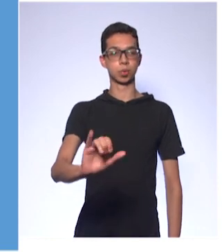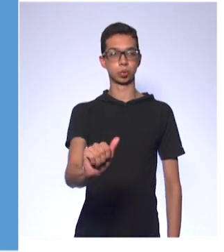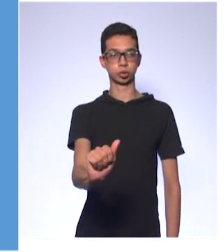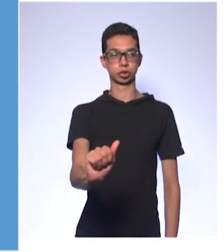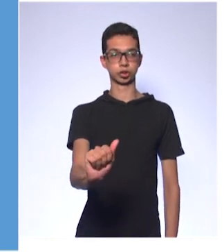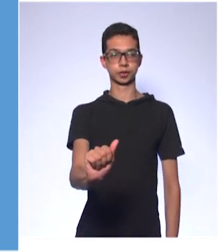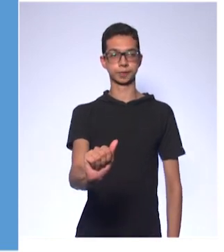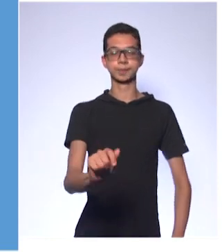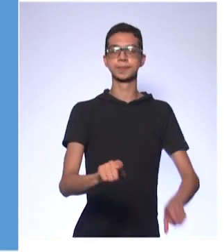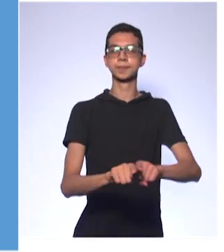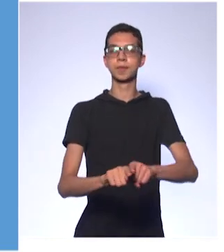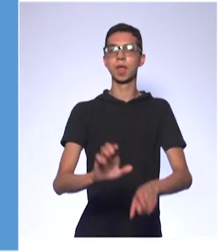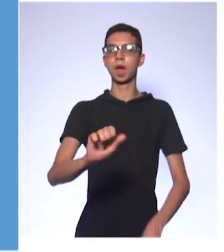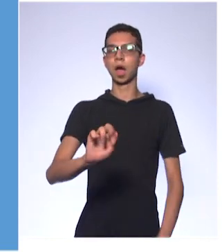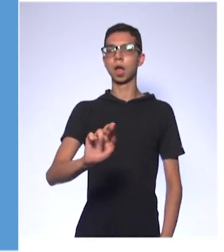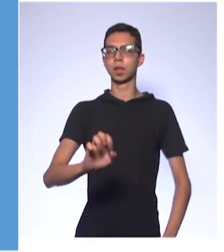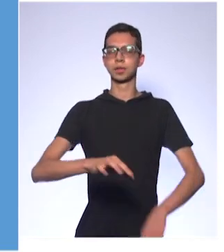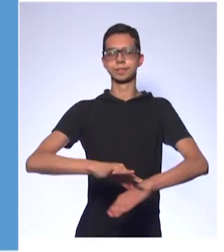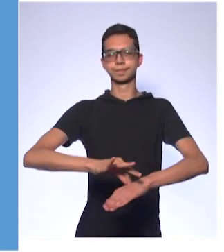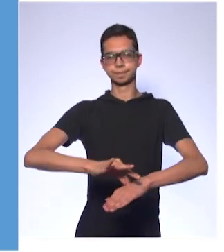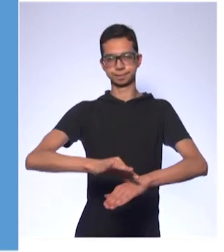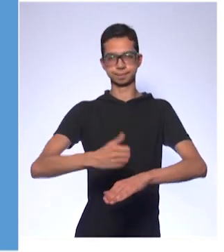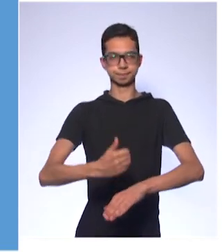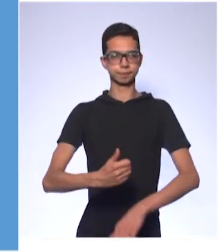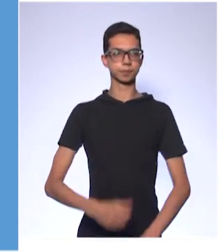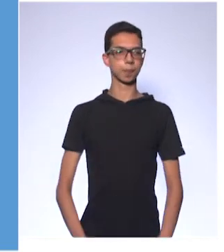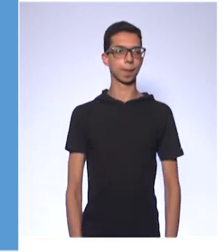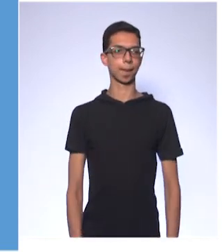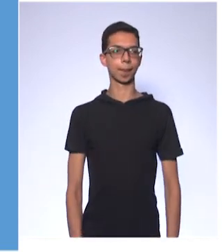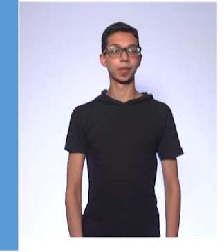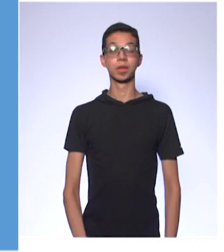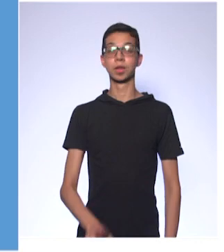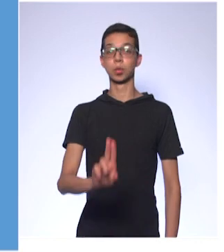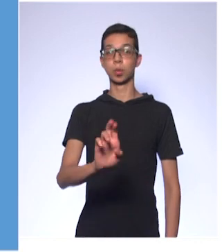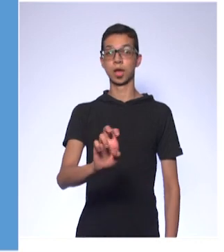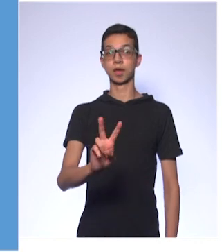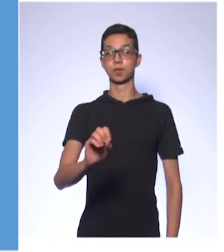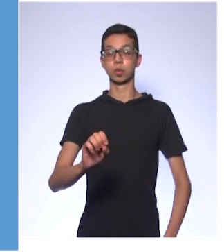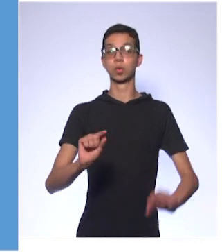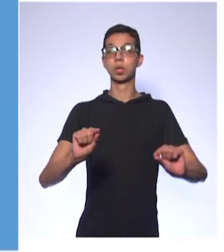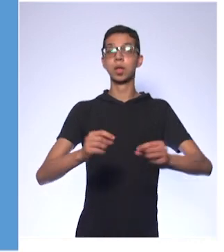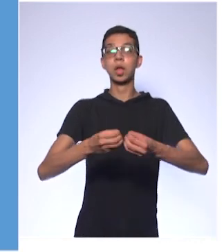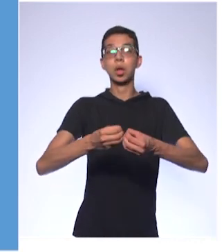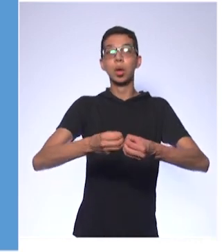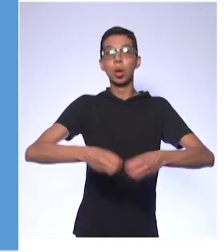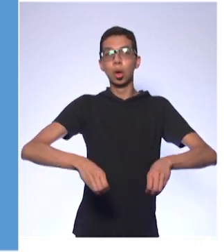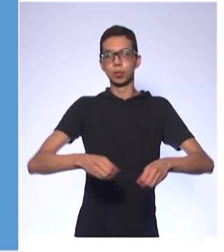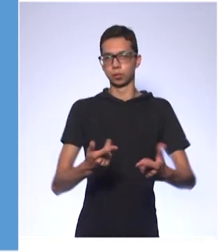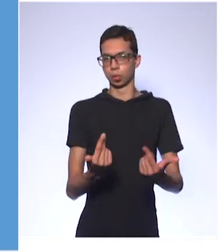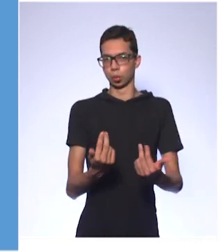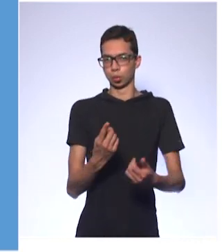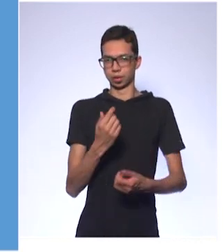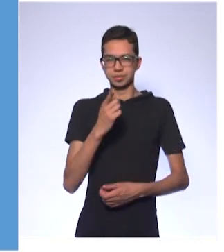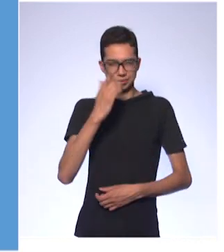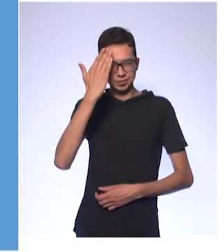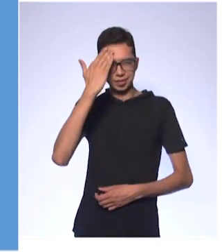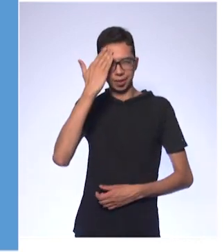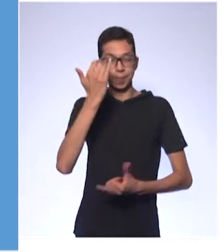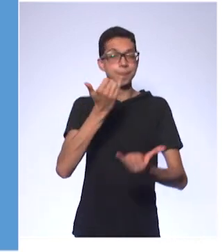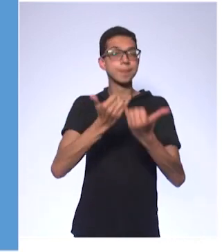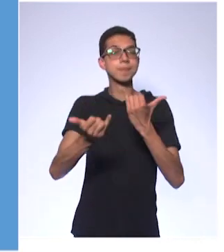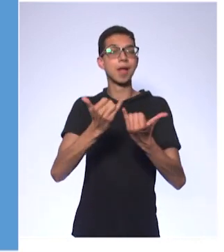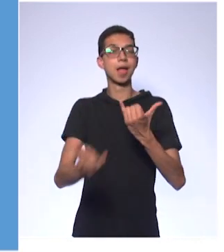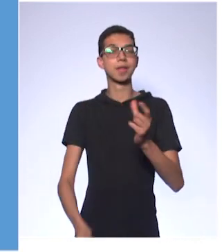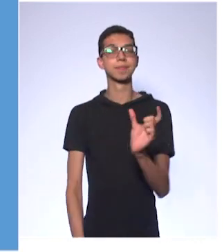Com passas, huevo duro. Huevo é ovo, né? Uma palavra parecida com que a gente usa,